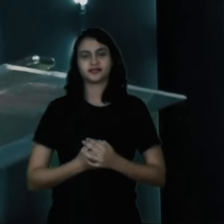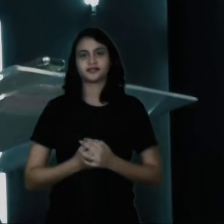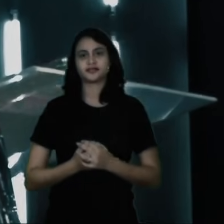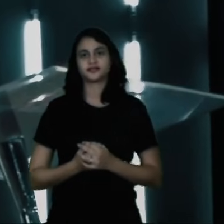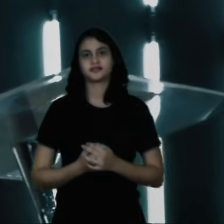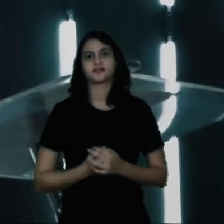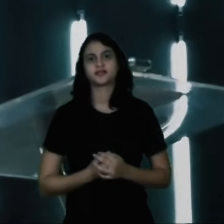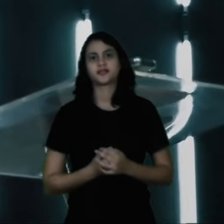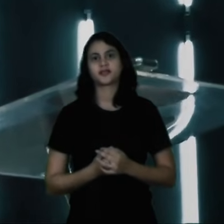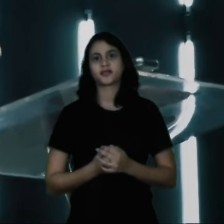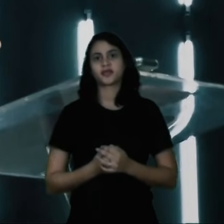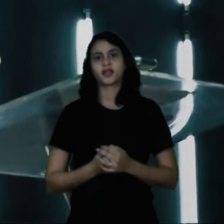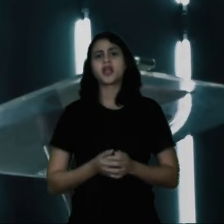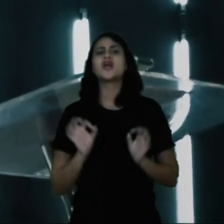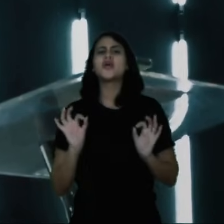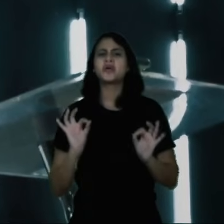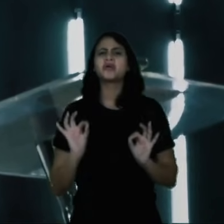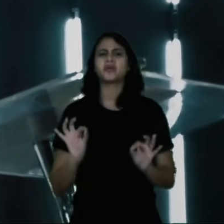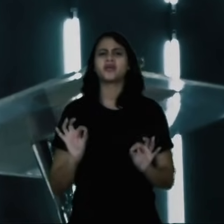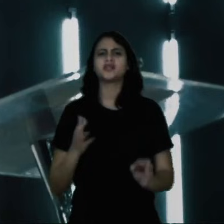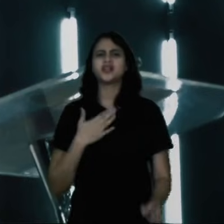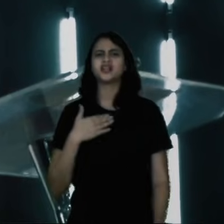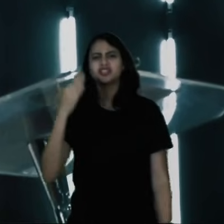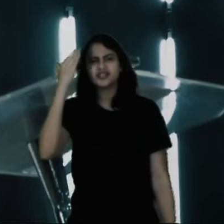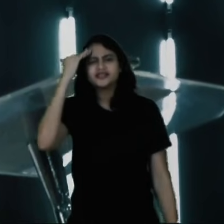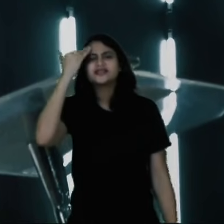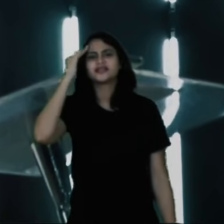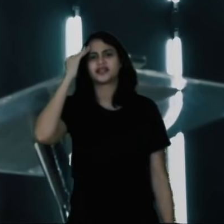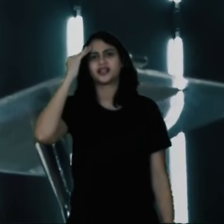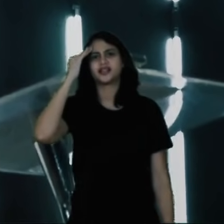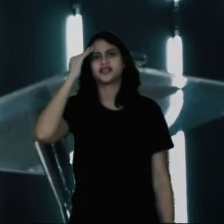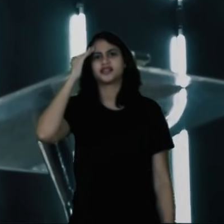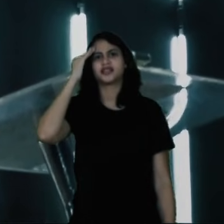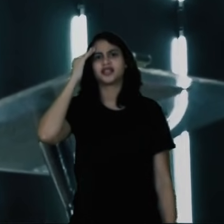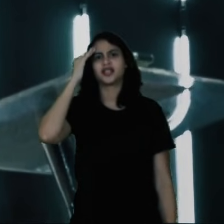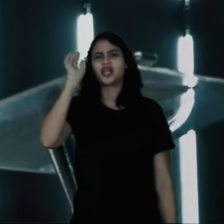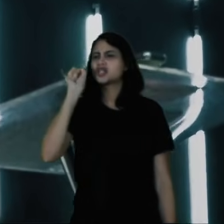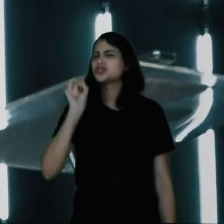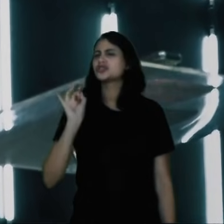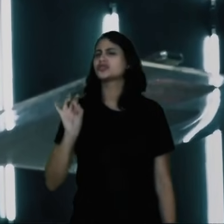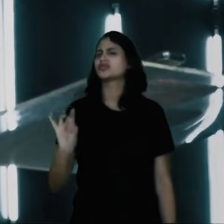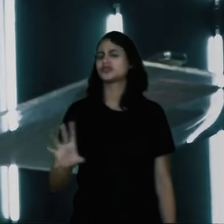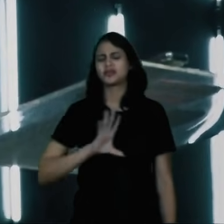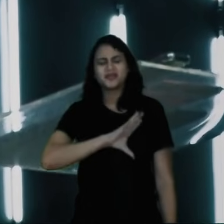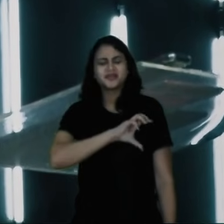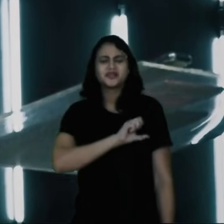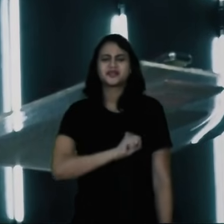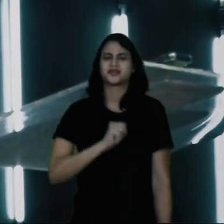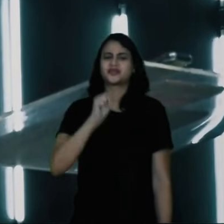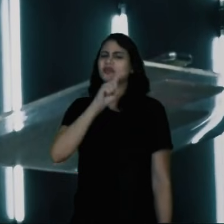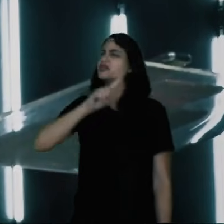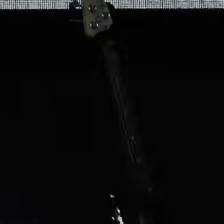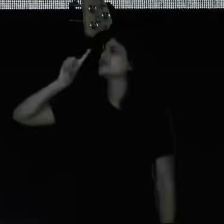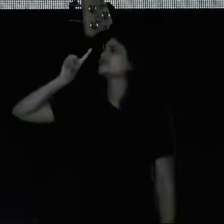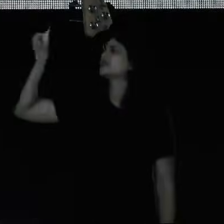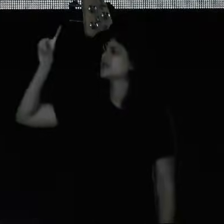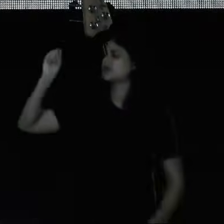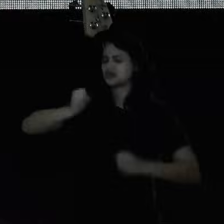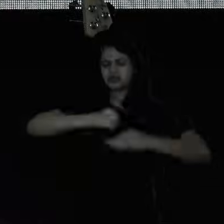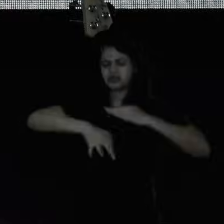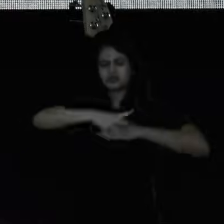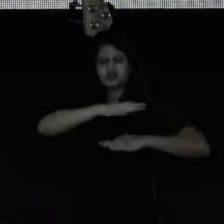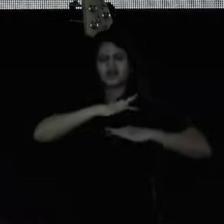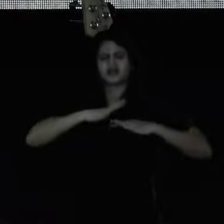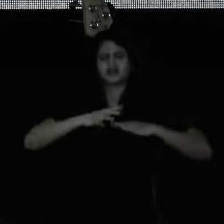Quando a gente começa a entender que é o único amor que pode preencher a nossa vida, a gente é liberto daquilo que